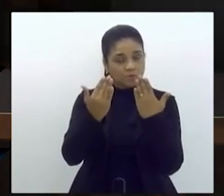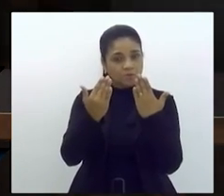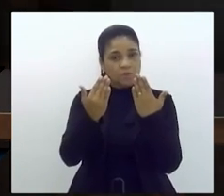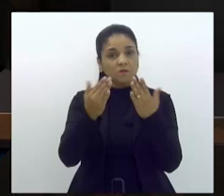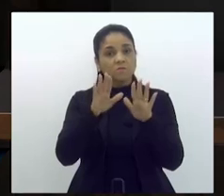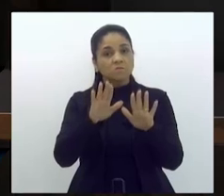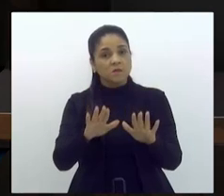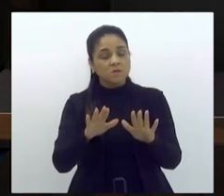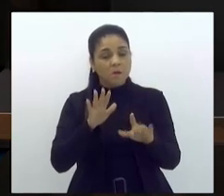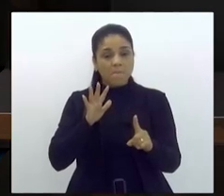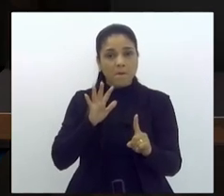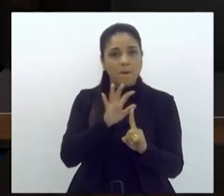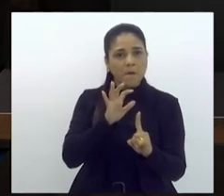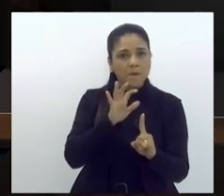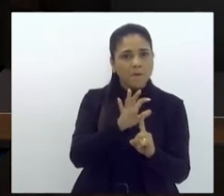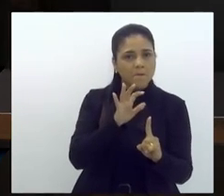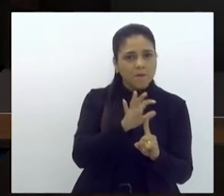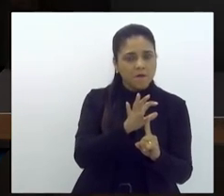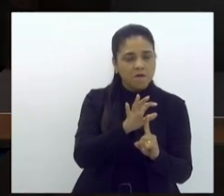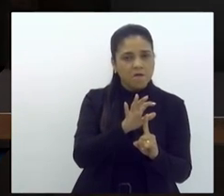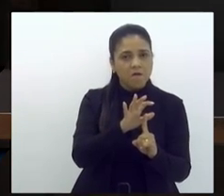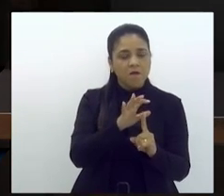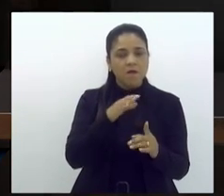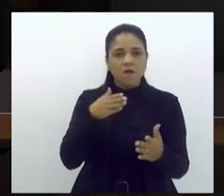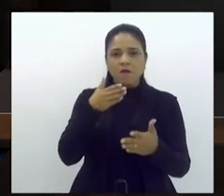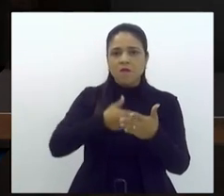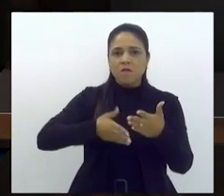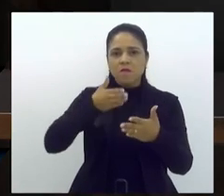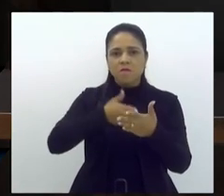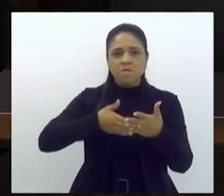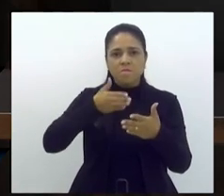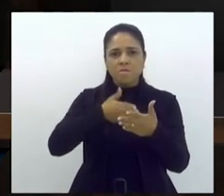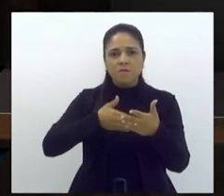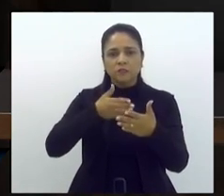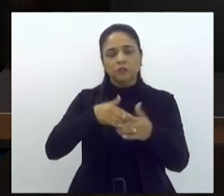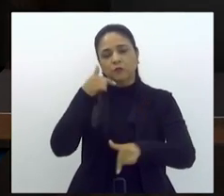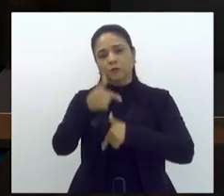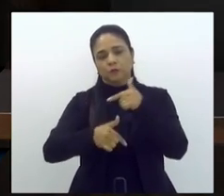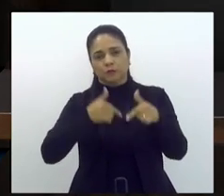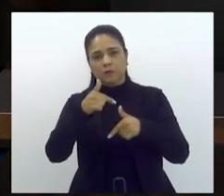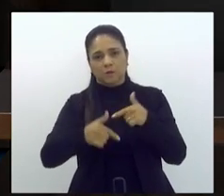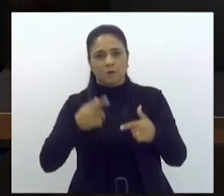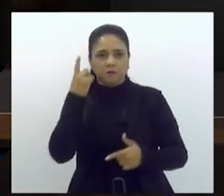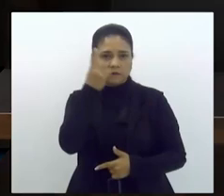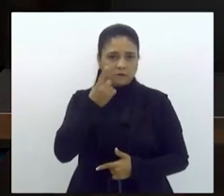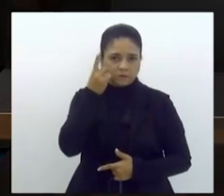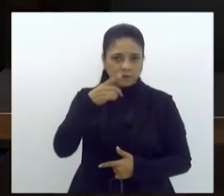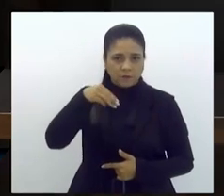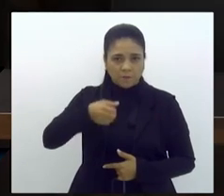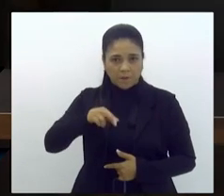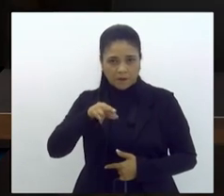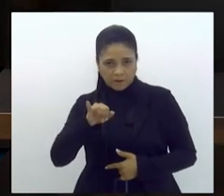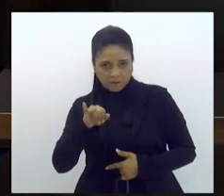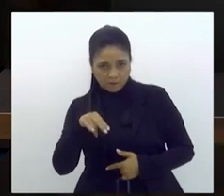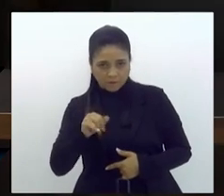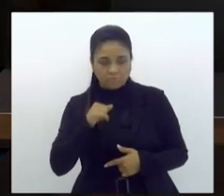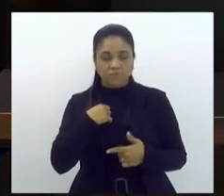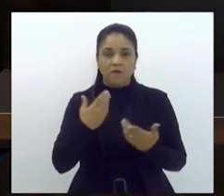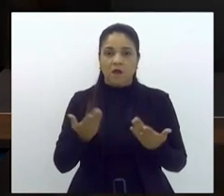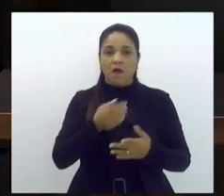sob forma de coação que visassem impedir os trabalhos da iminente parlamentar a presidência do Parlamento